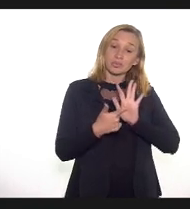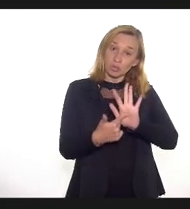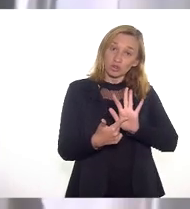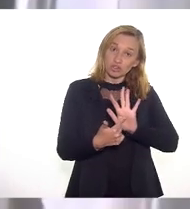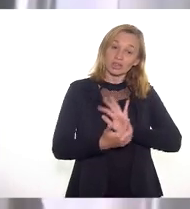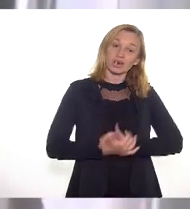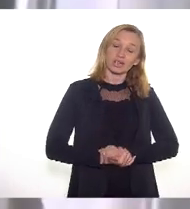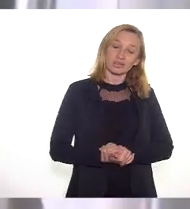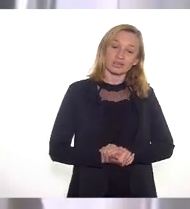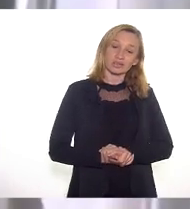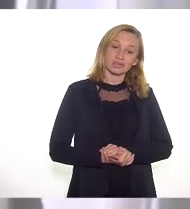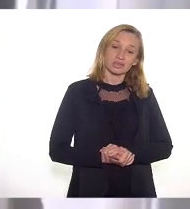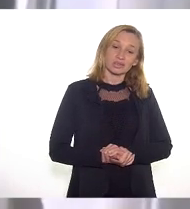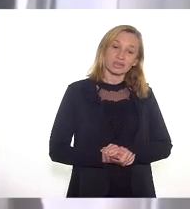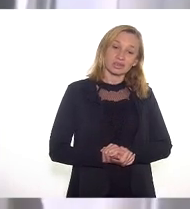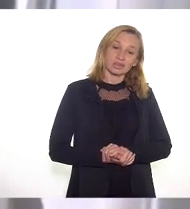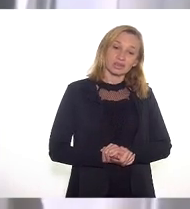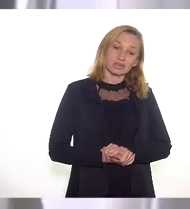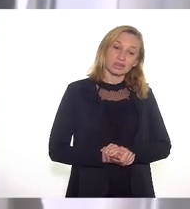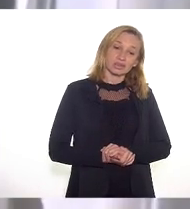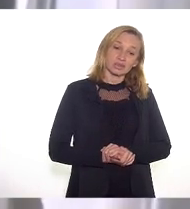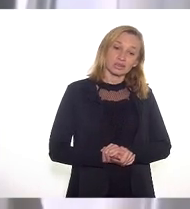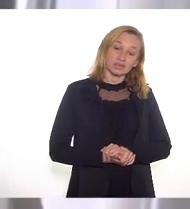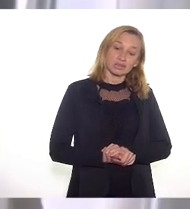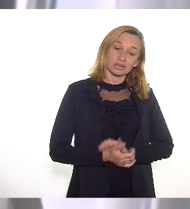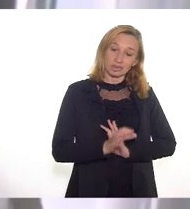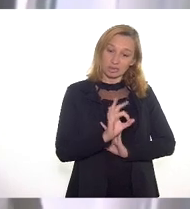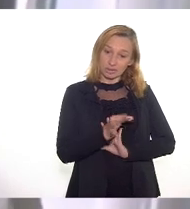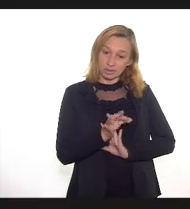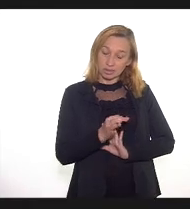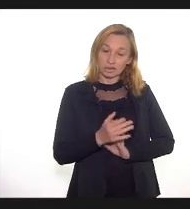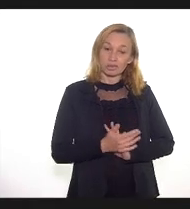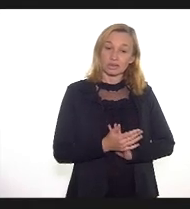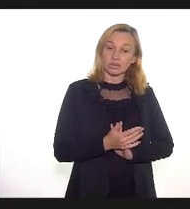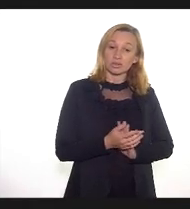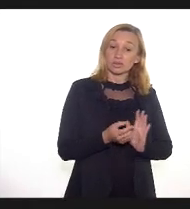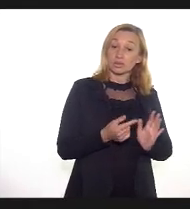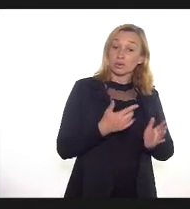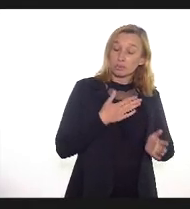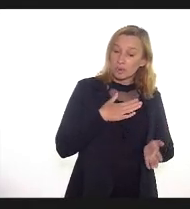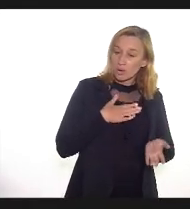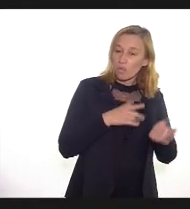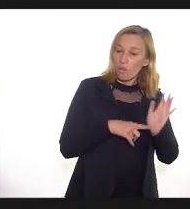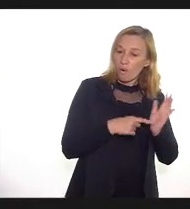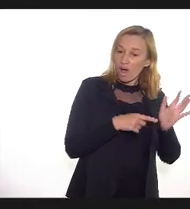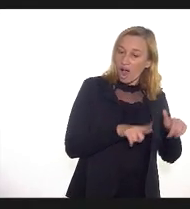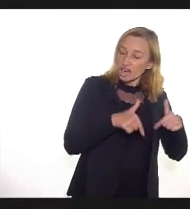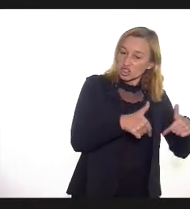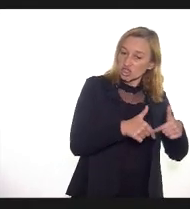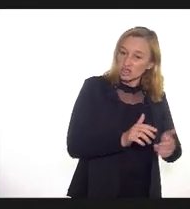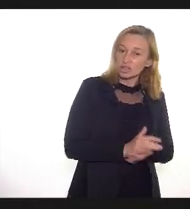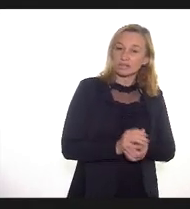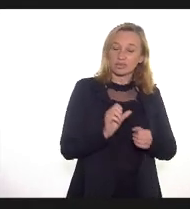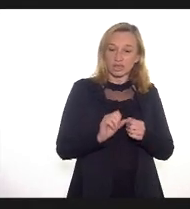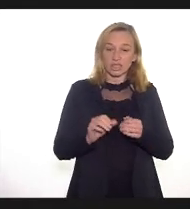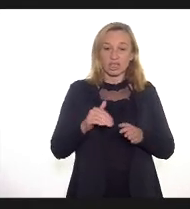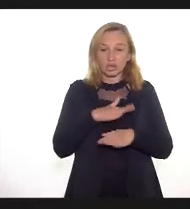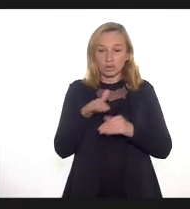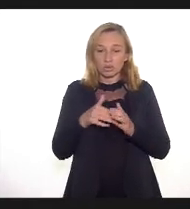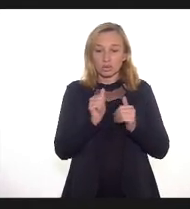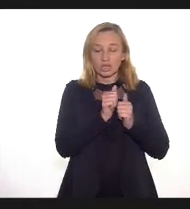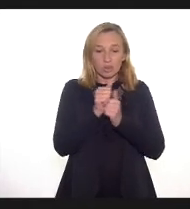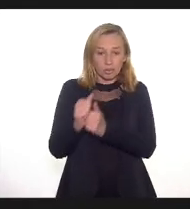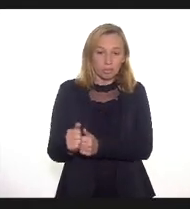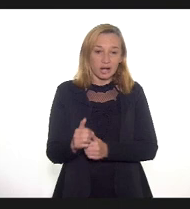isso, tenho procurado ser coerente com as minhas atitudes, fazendo com que as mesmas acompanhem as